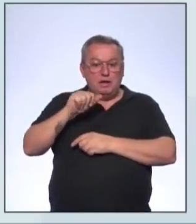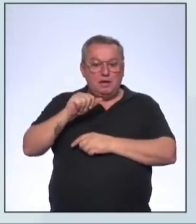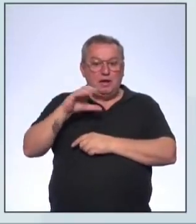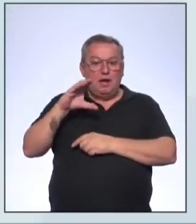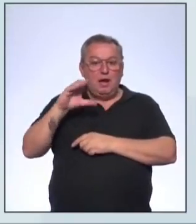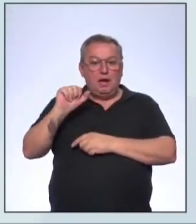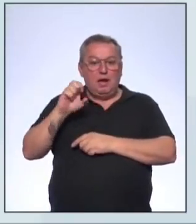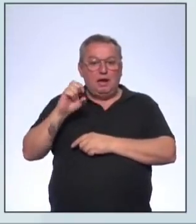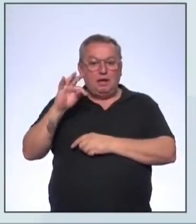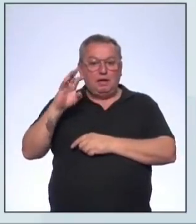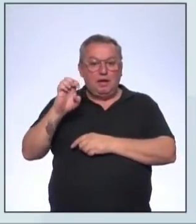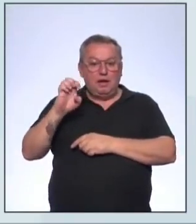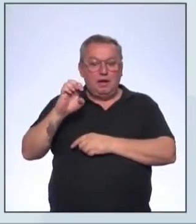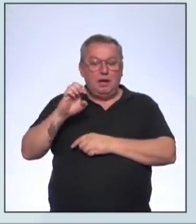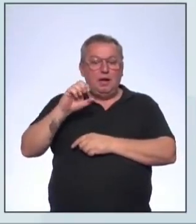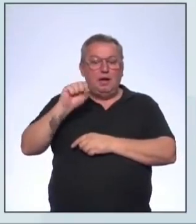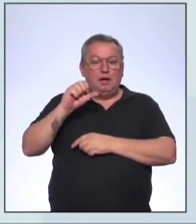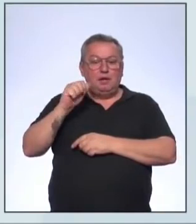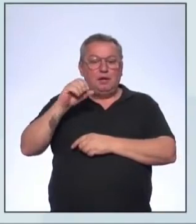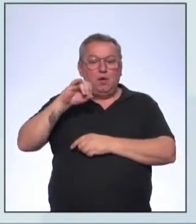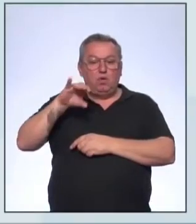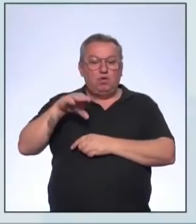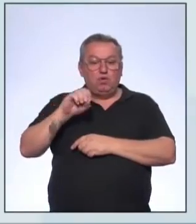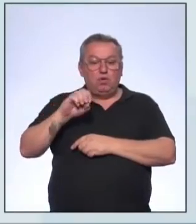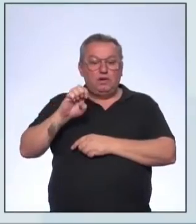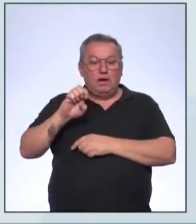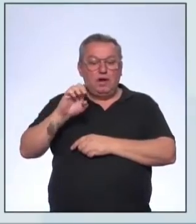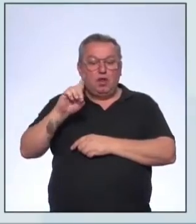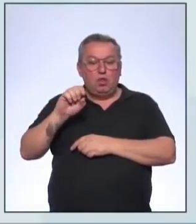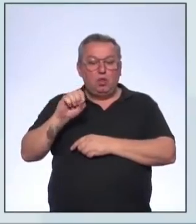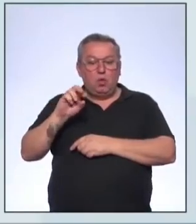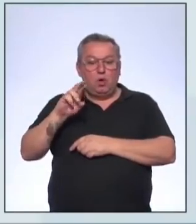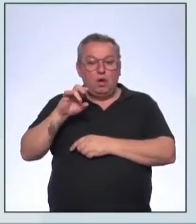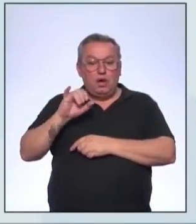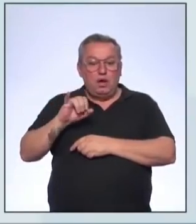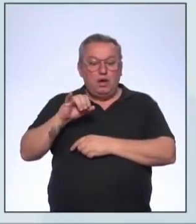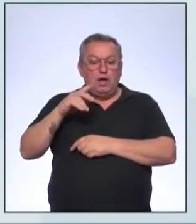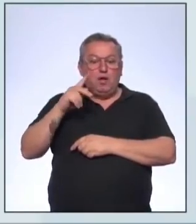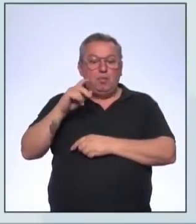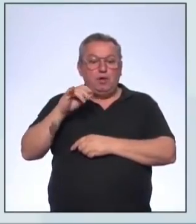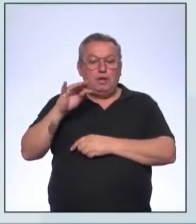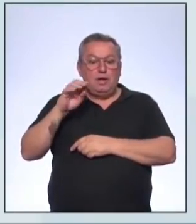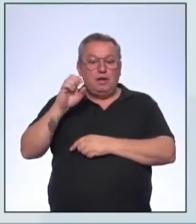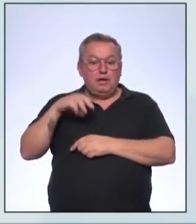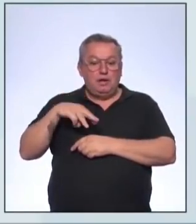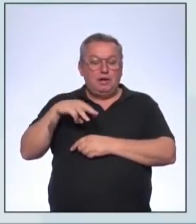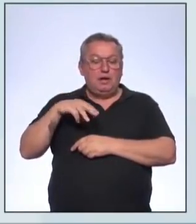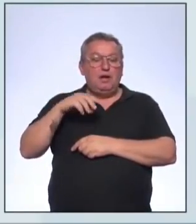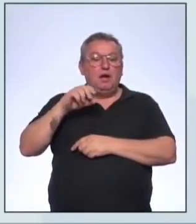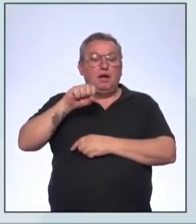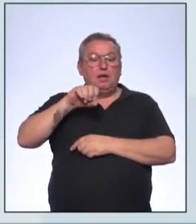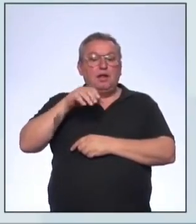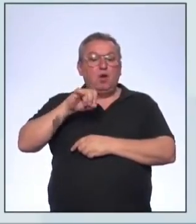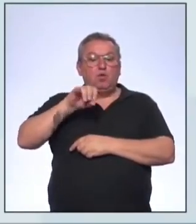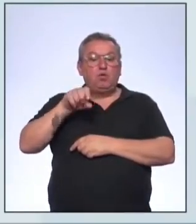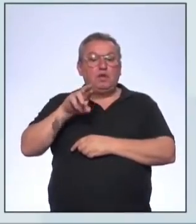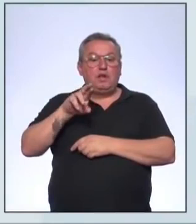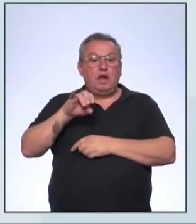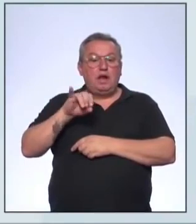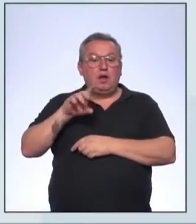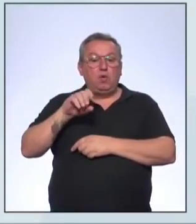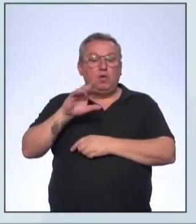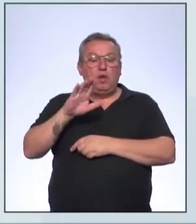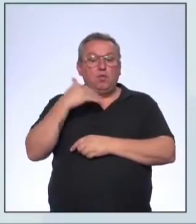Caeté, São José do Rei, Pitangui, Sabará, né, e São José do Rio das Mortes. São várias as cidades que cresceram